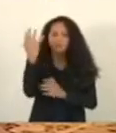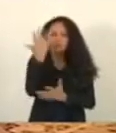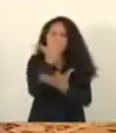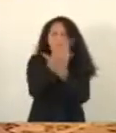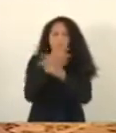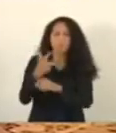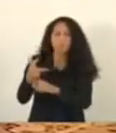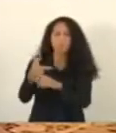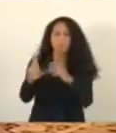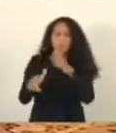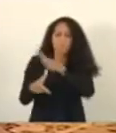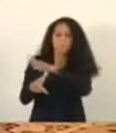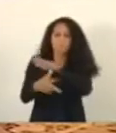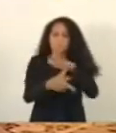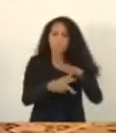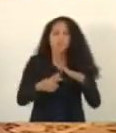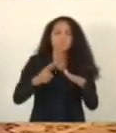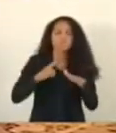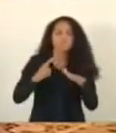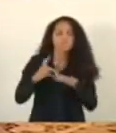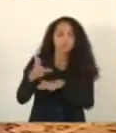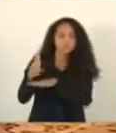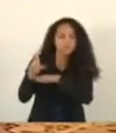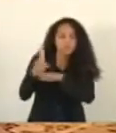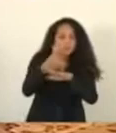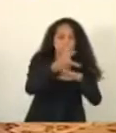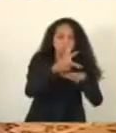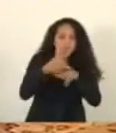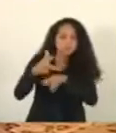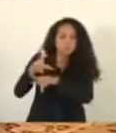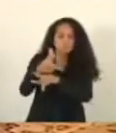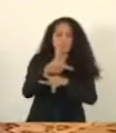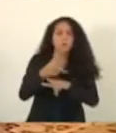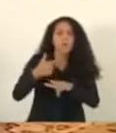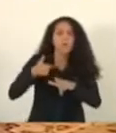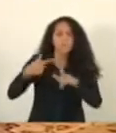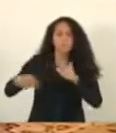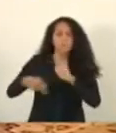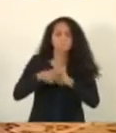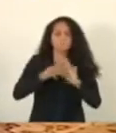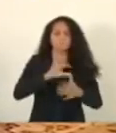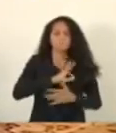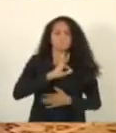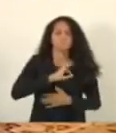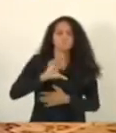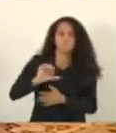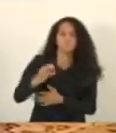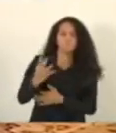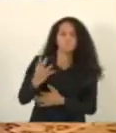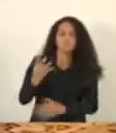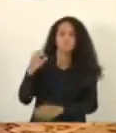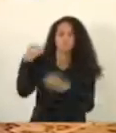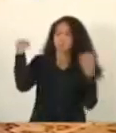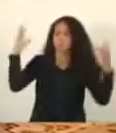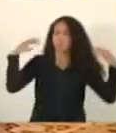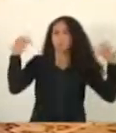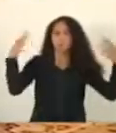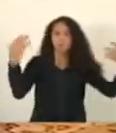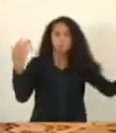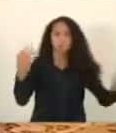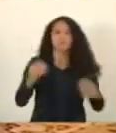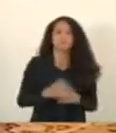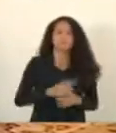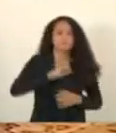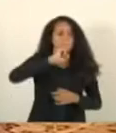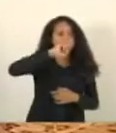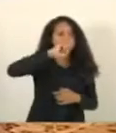viatura. Estamos aqui entregando hoje, estamos dentro do quartel da Polícia Militar, mais 94 viaturas das 1000 que nós